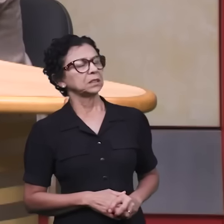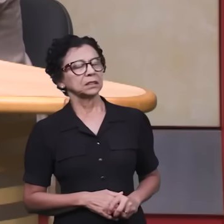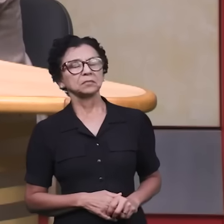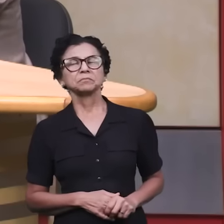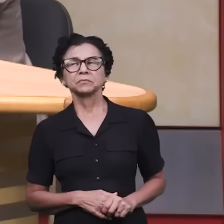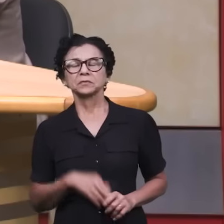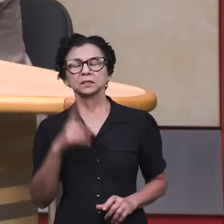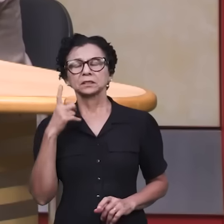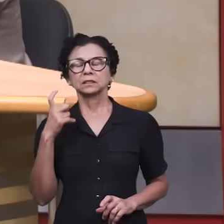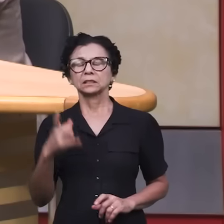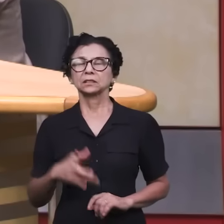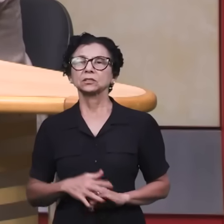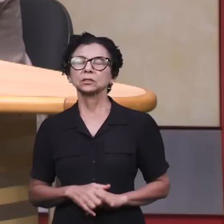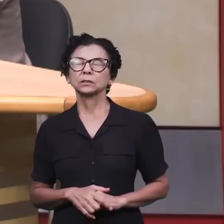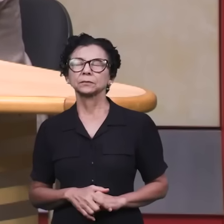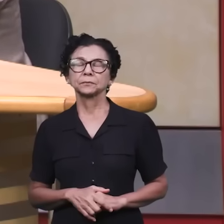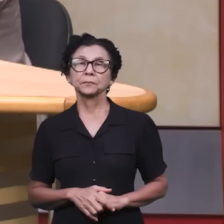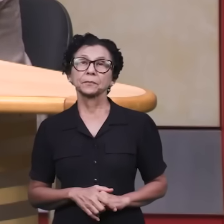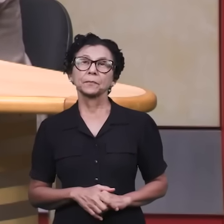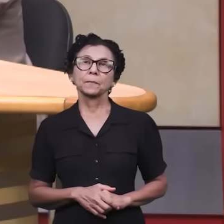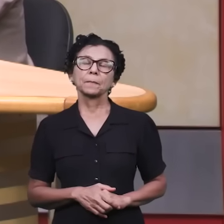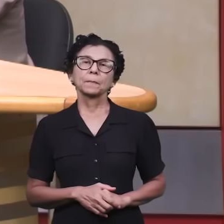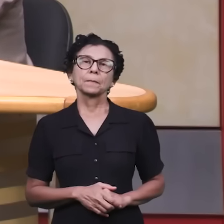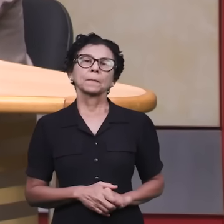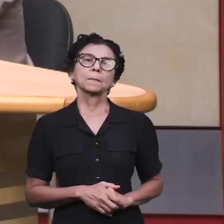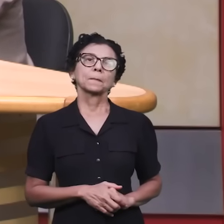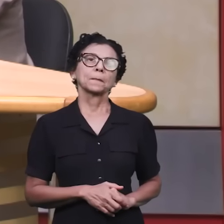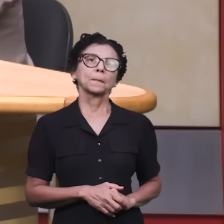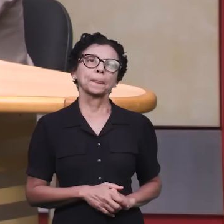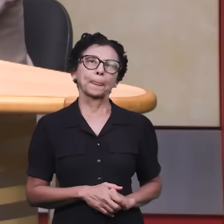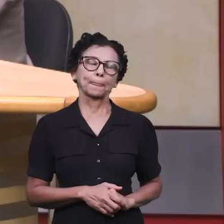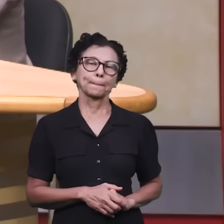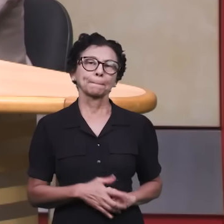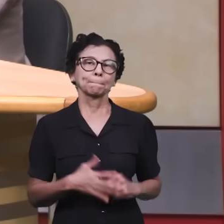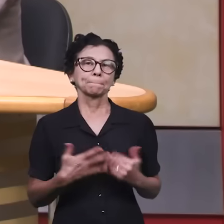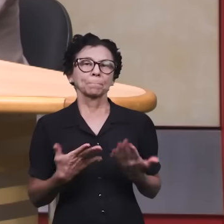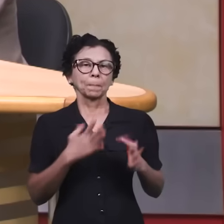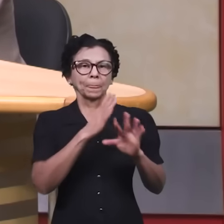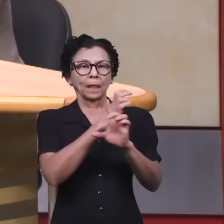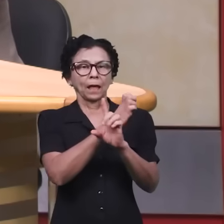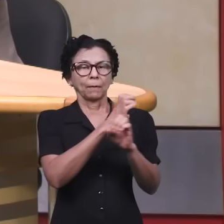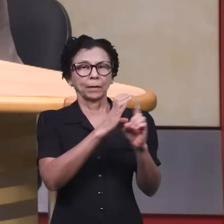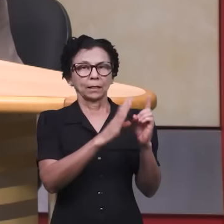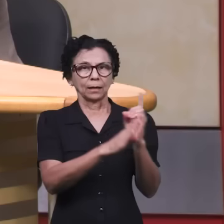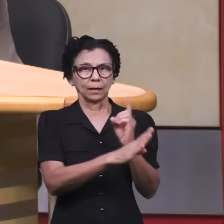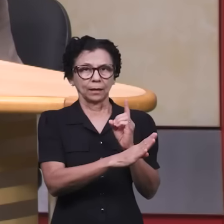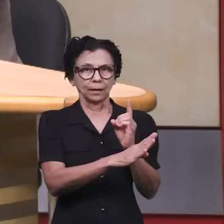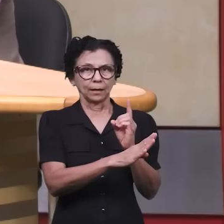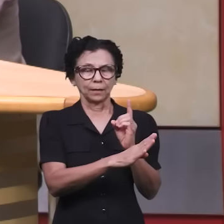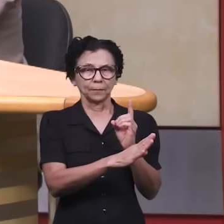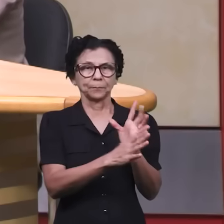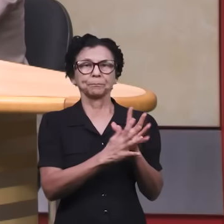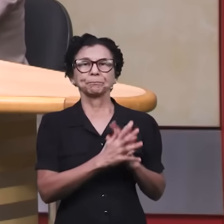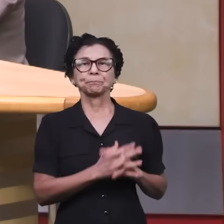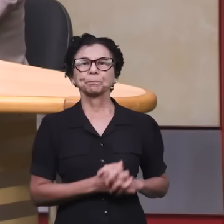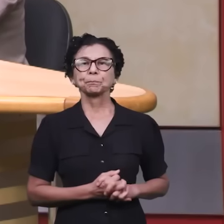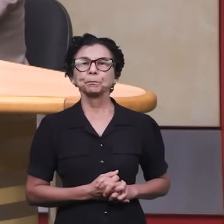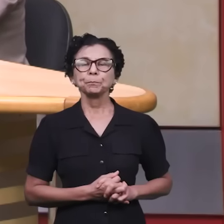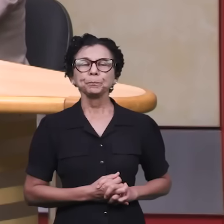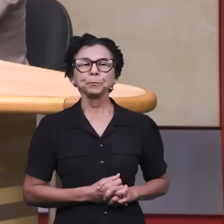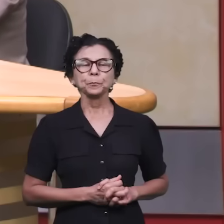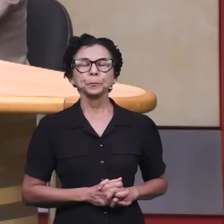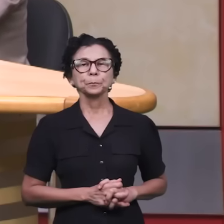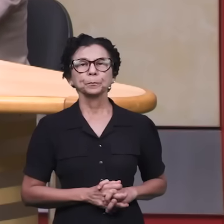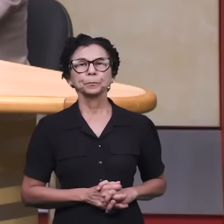que esse testemunho interessante, poxa, quer dizer, a escola bíblica ensinou